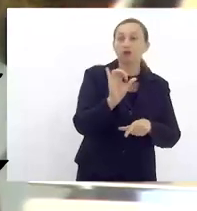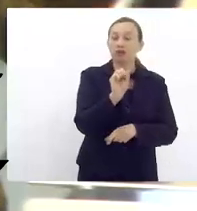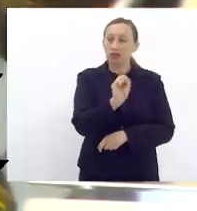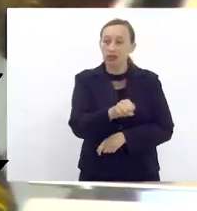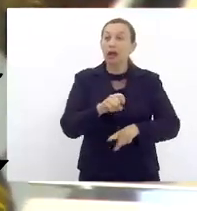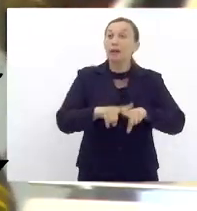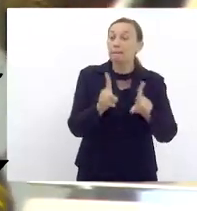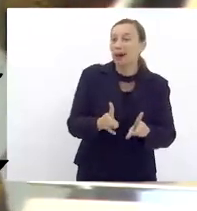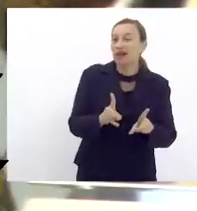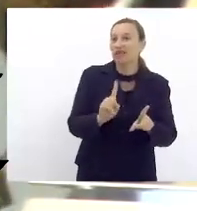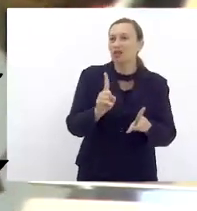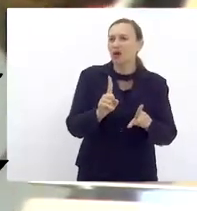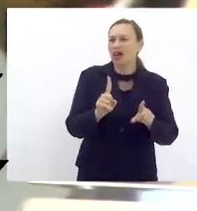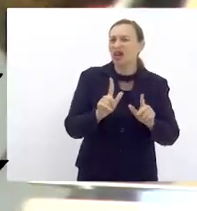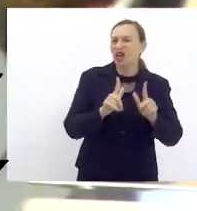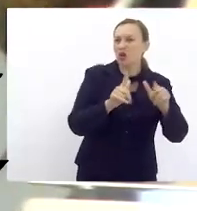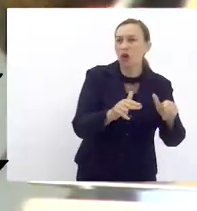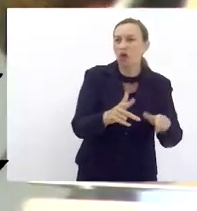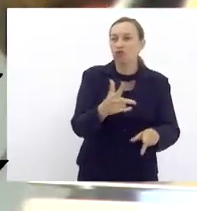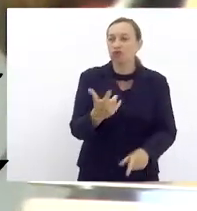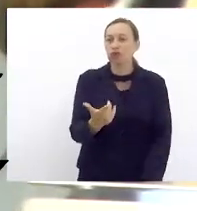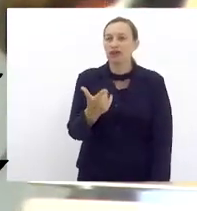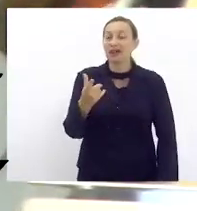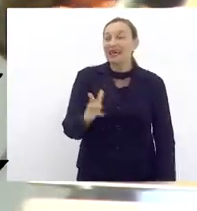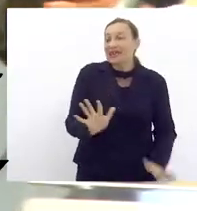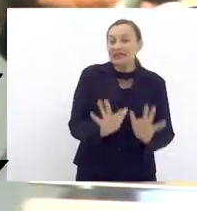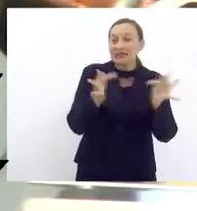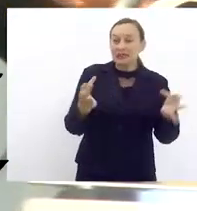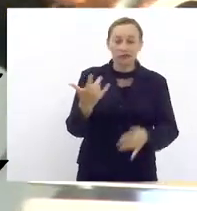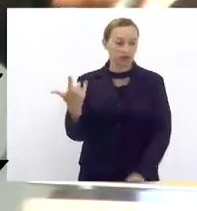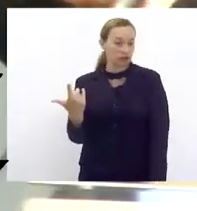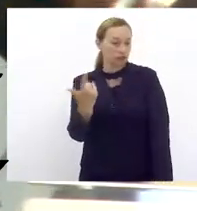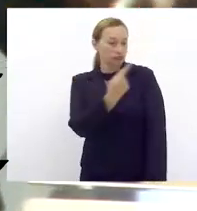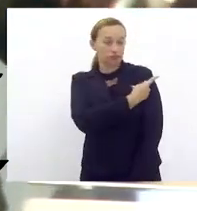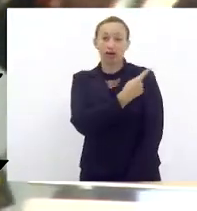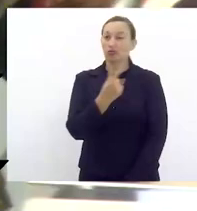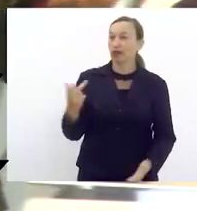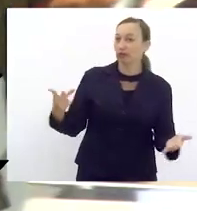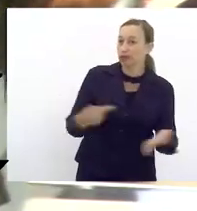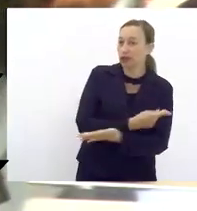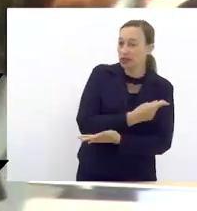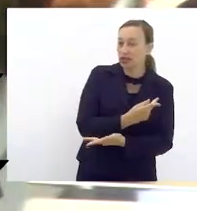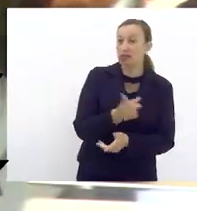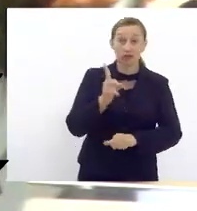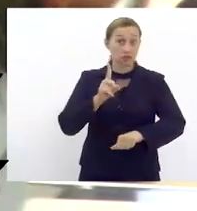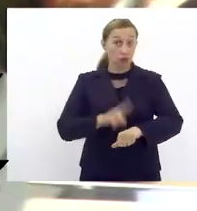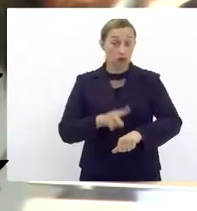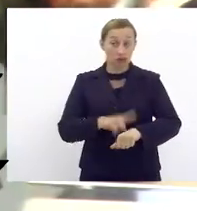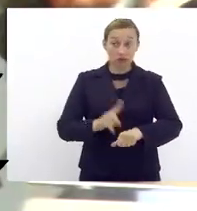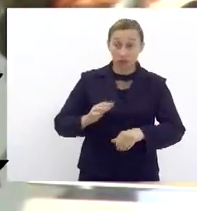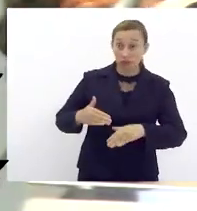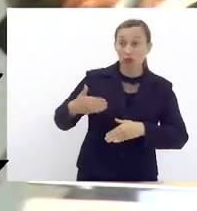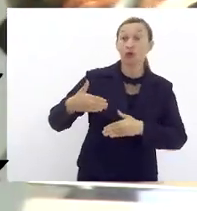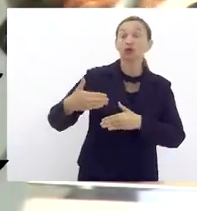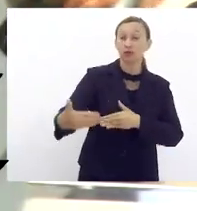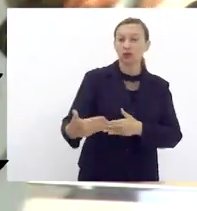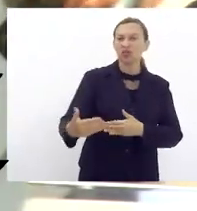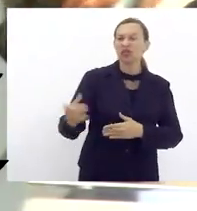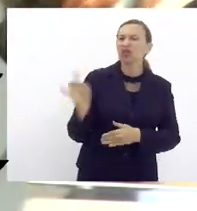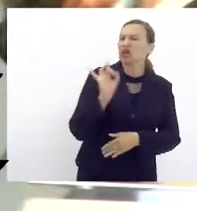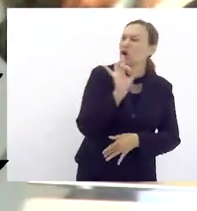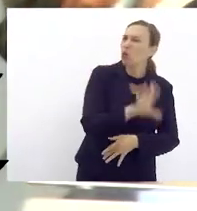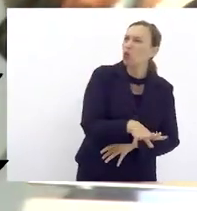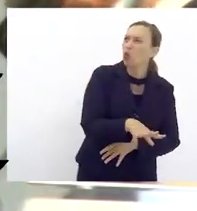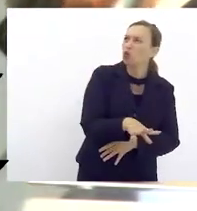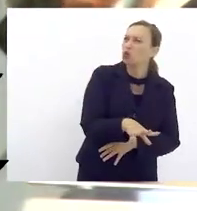Mas isso não é igual uma vacina que a gente dá essas coisas estão acontecendo E deste momento em diante desde a última